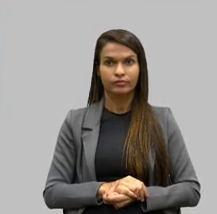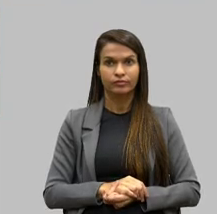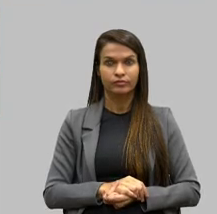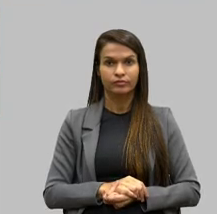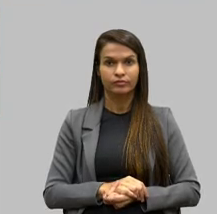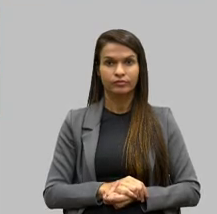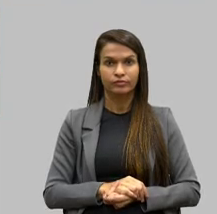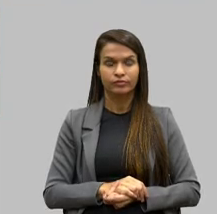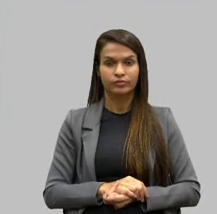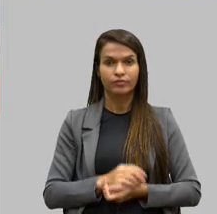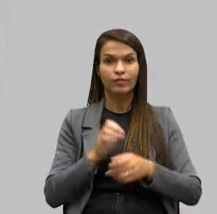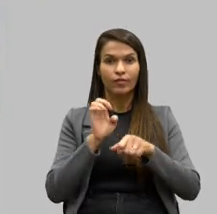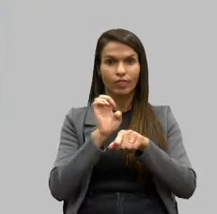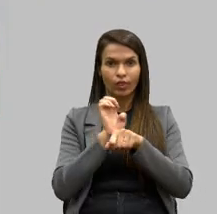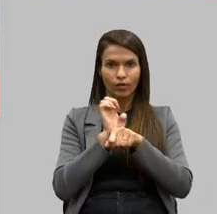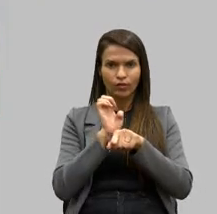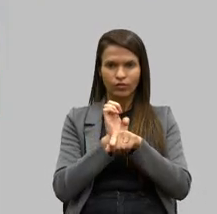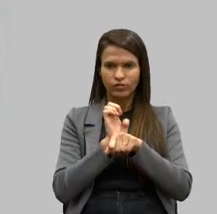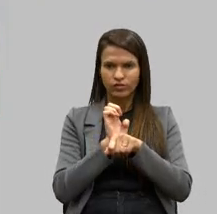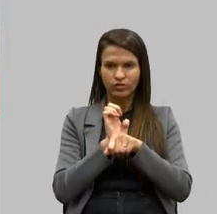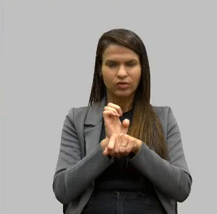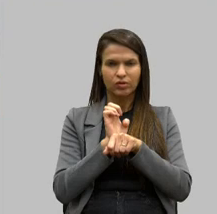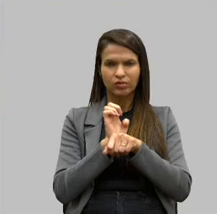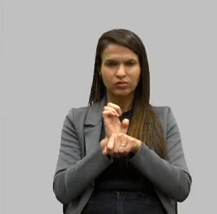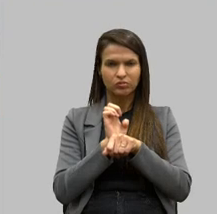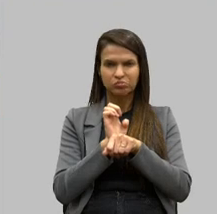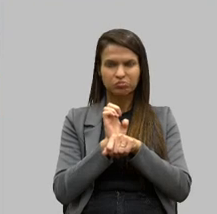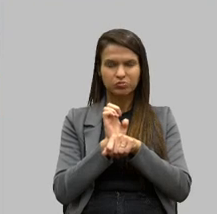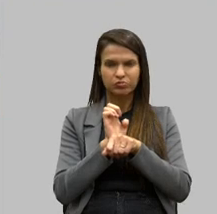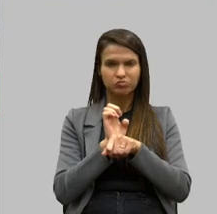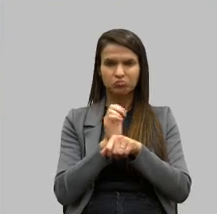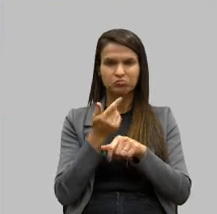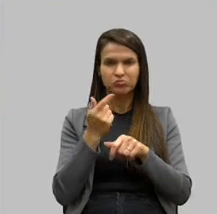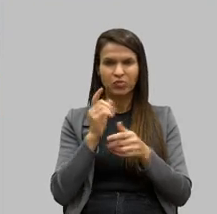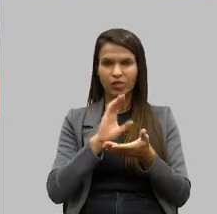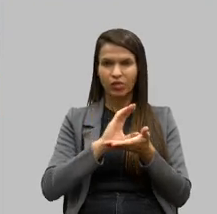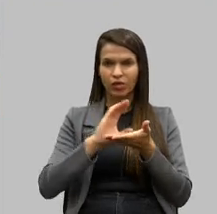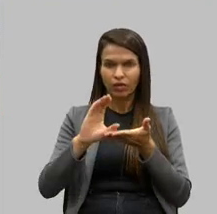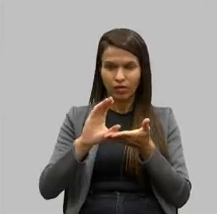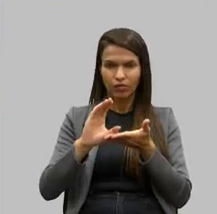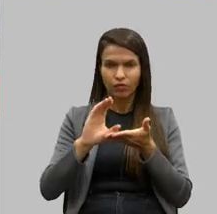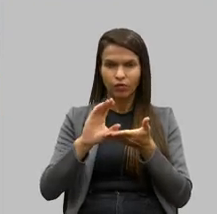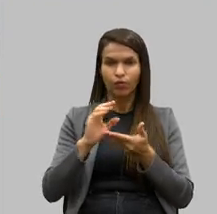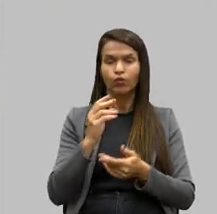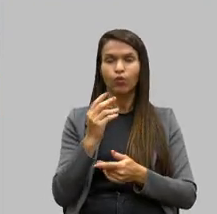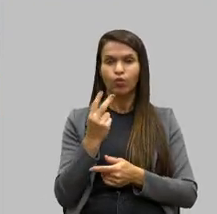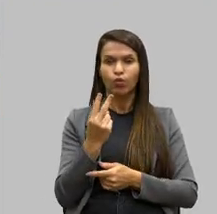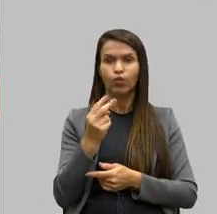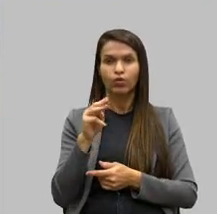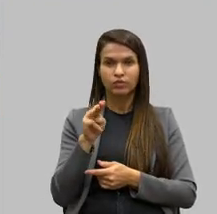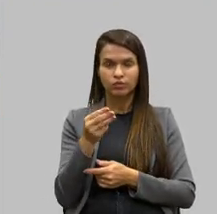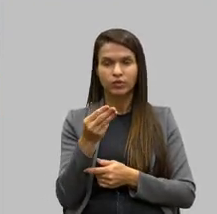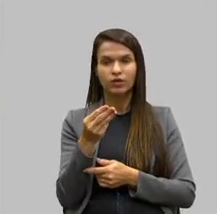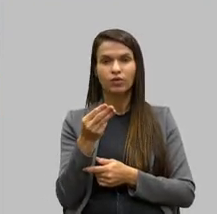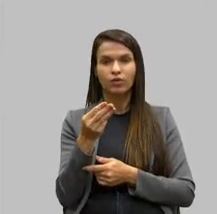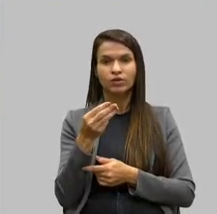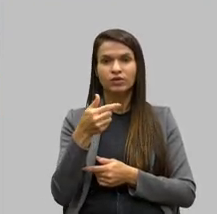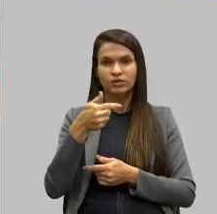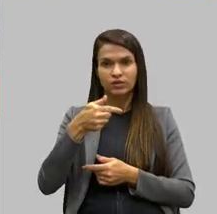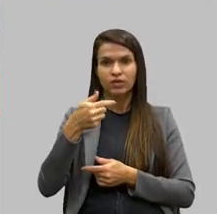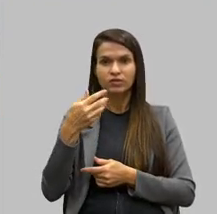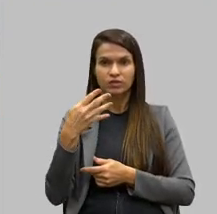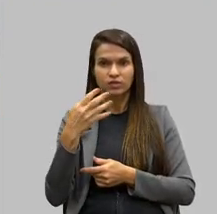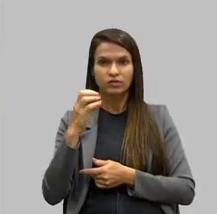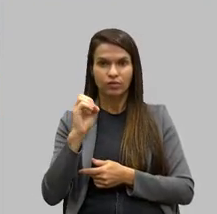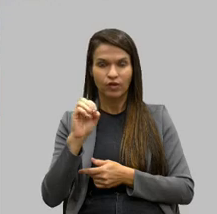O Estado deixou de investir recursos do MDE no montante de R$,740,000,000,